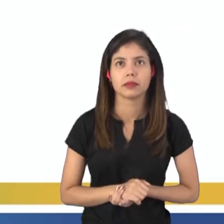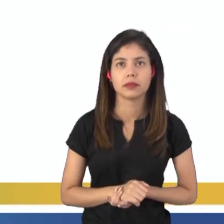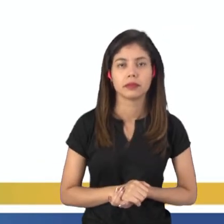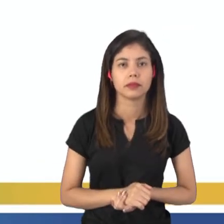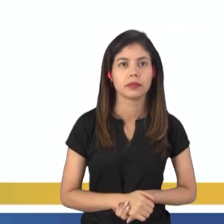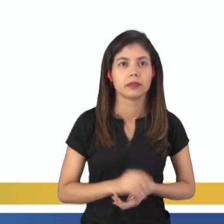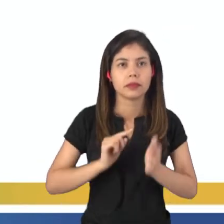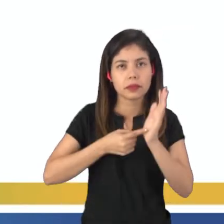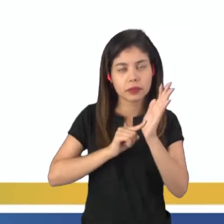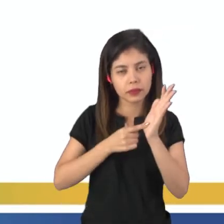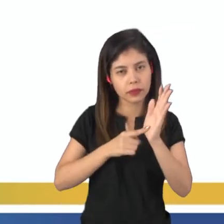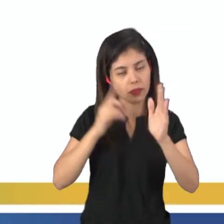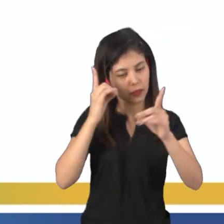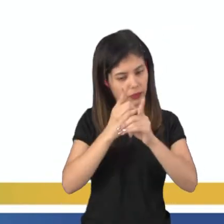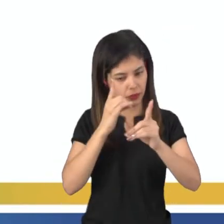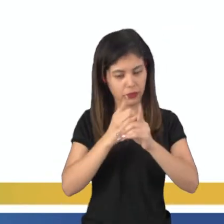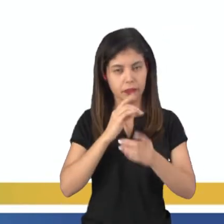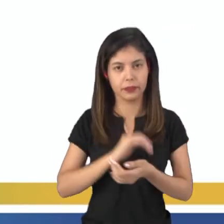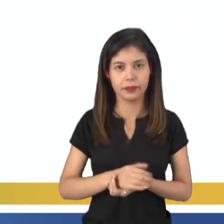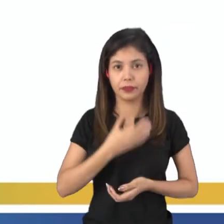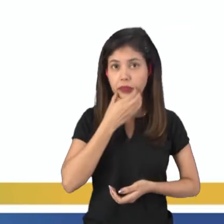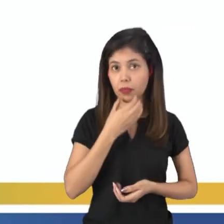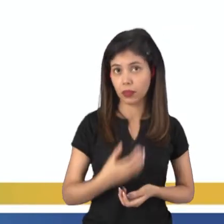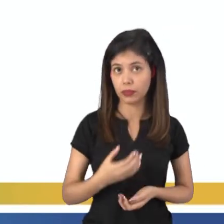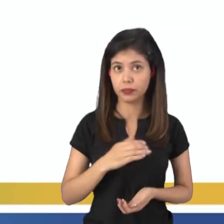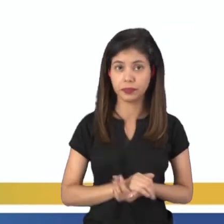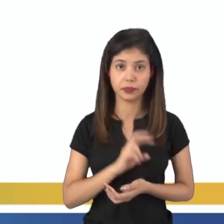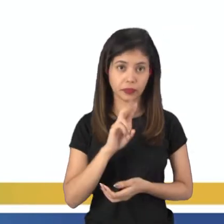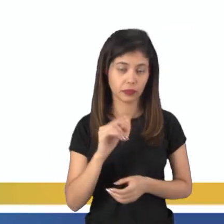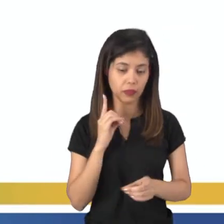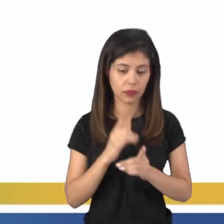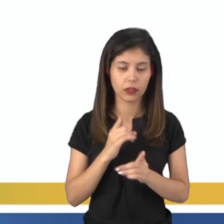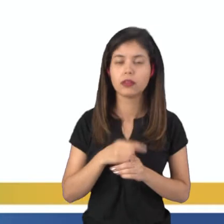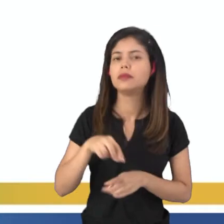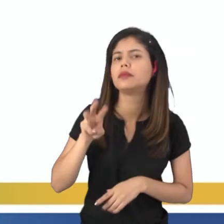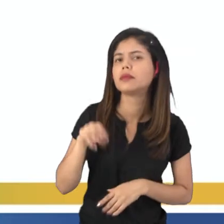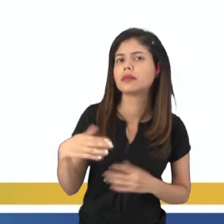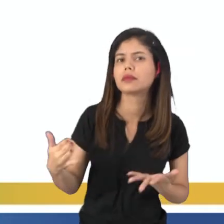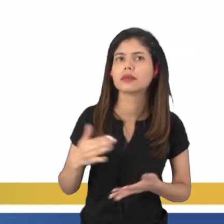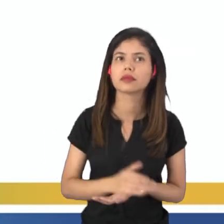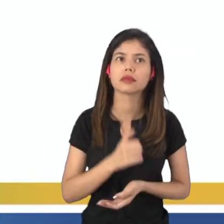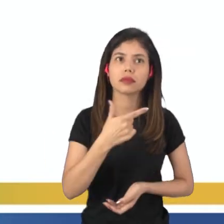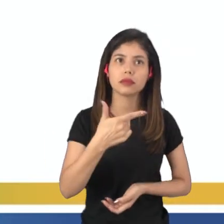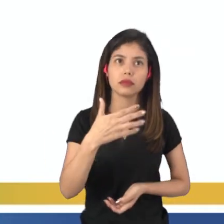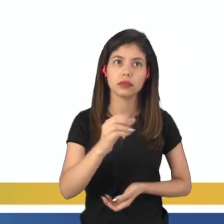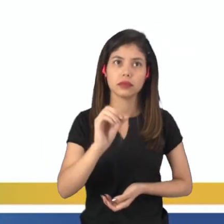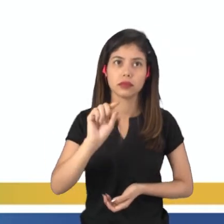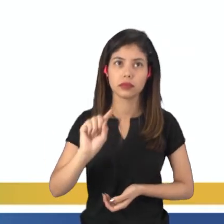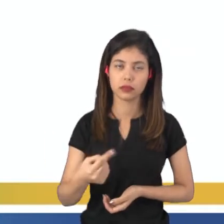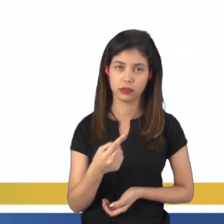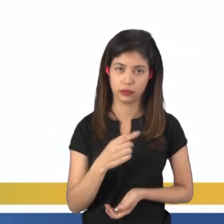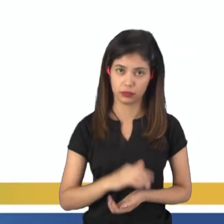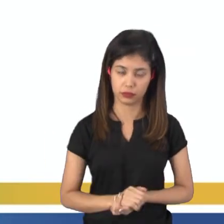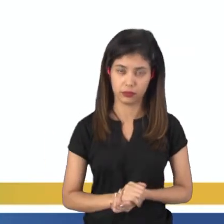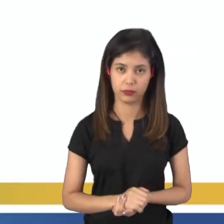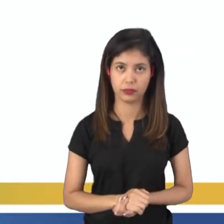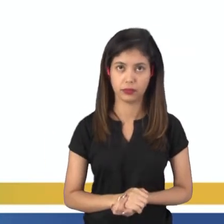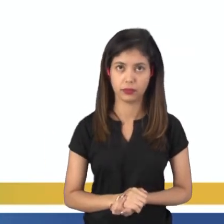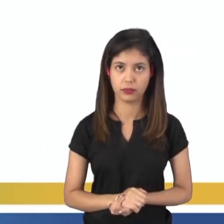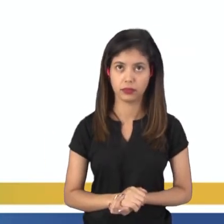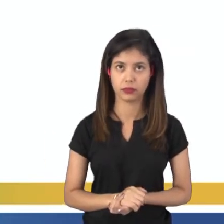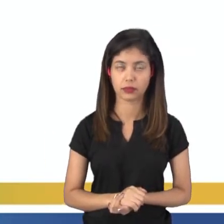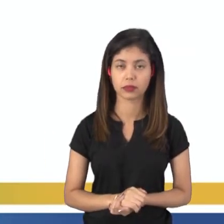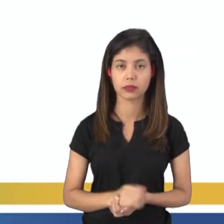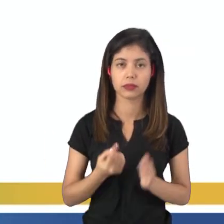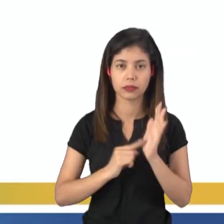o pontinho que vai encontrar, ó, dezembro vai se encontrar com quem? Com 20 mil, certo? Muito bem, vai